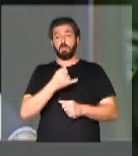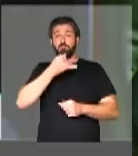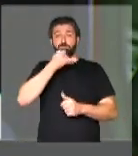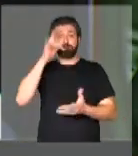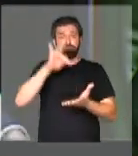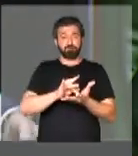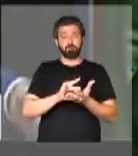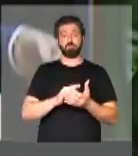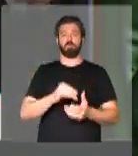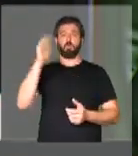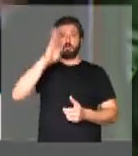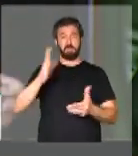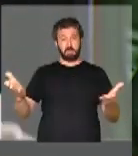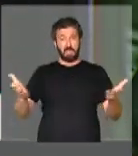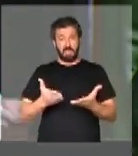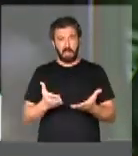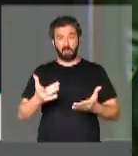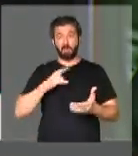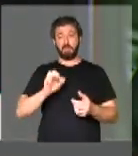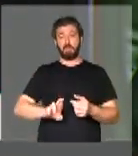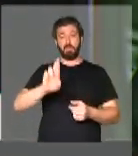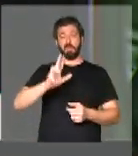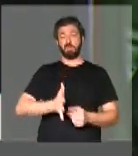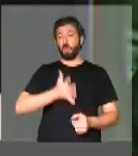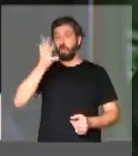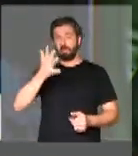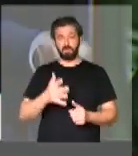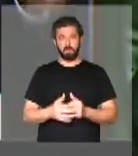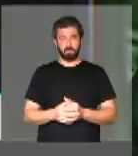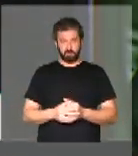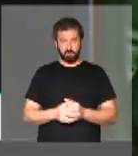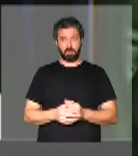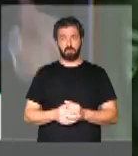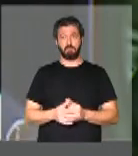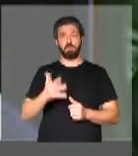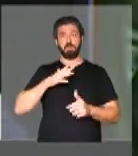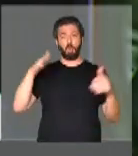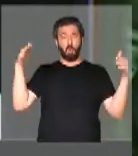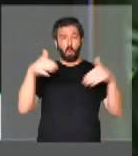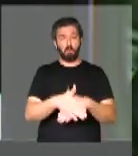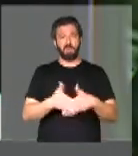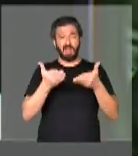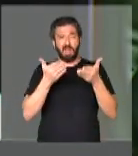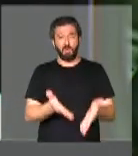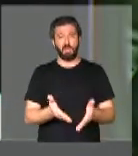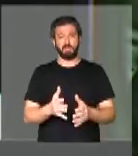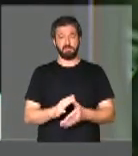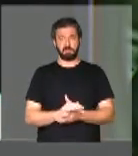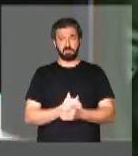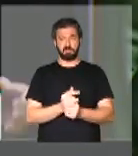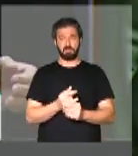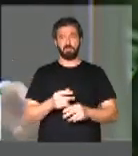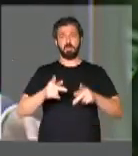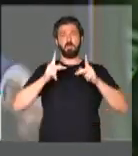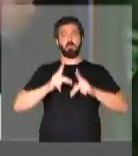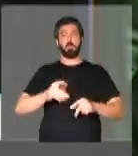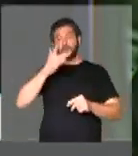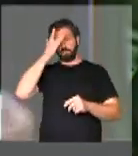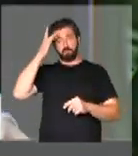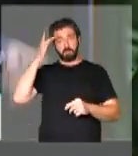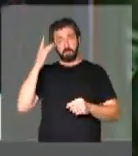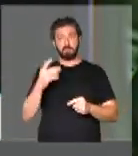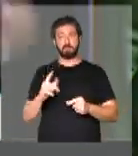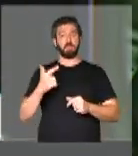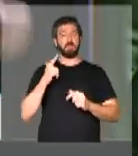lamentamos profundamente que o Brasil esteja tão mal representado e que tenha sido humilhado dessa forma pela postura de alguém que